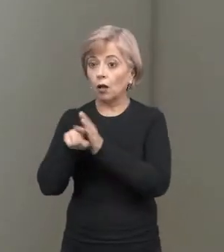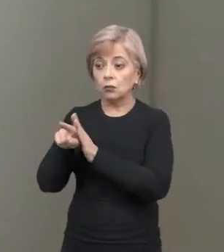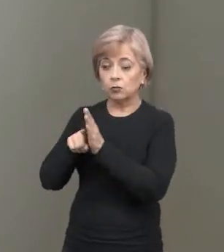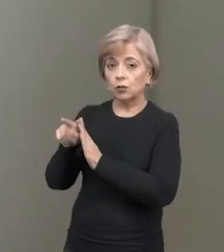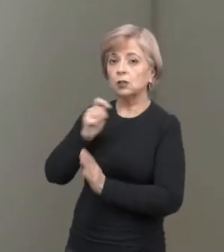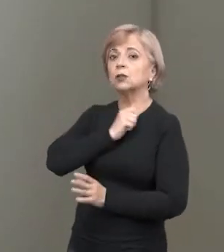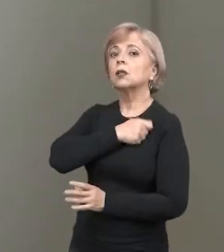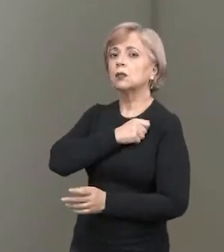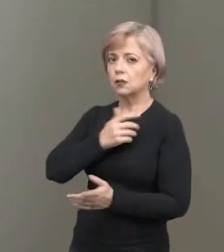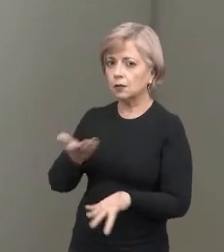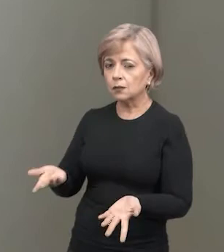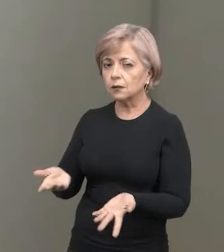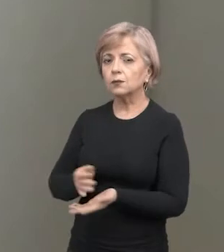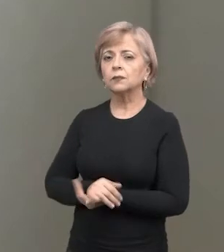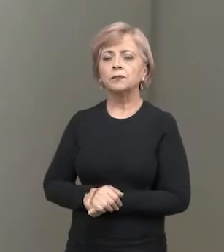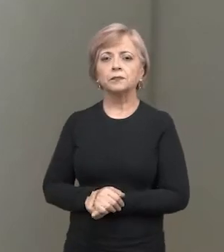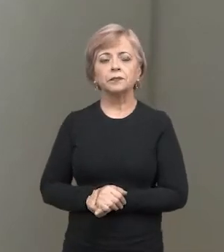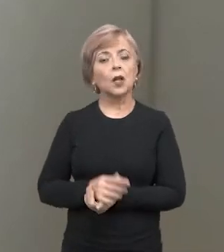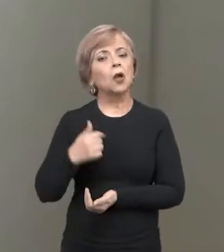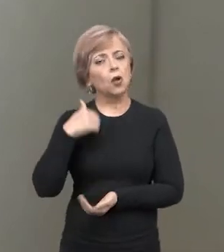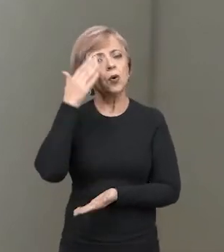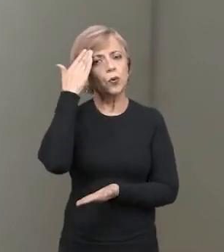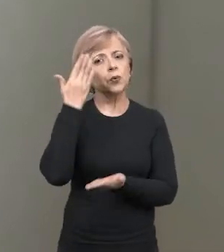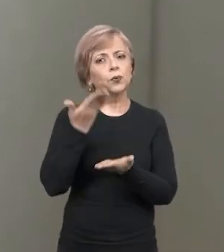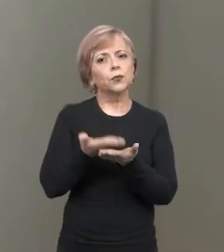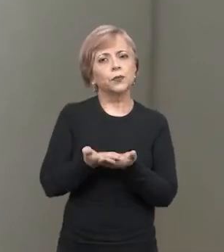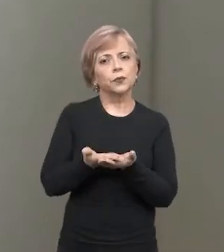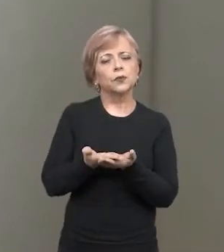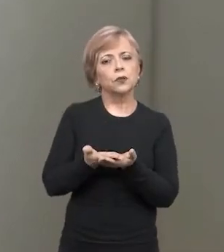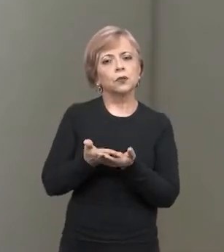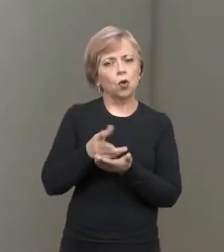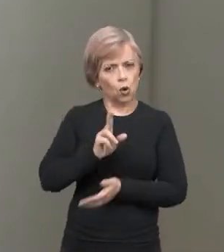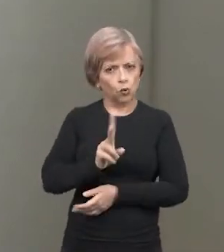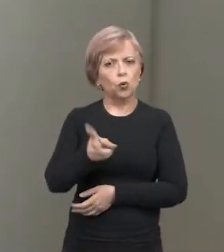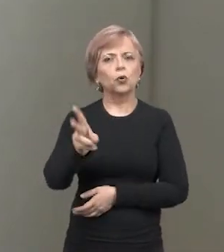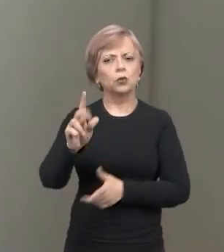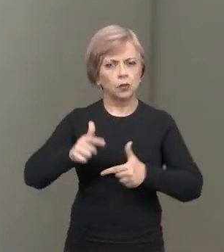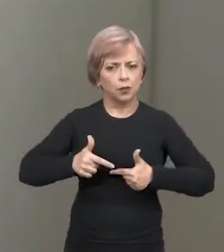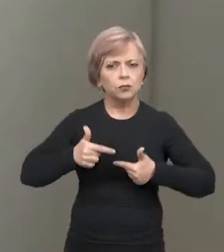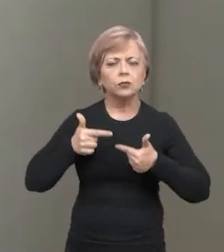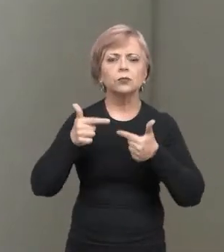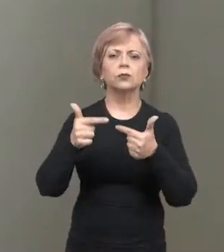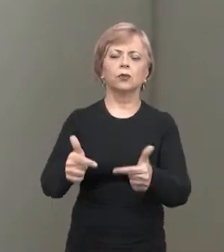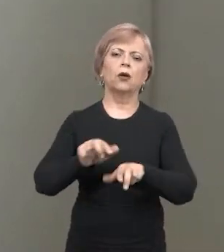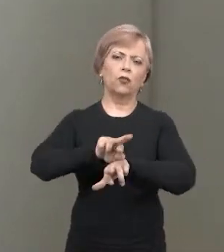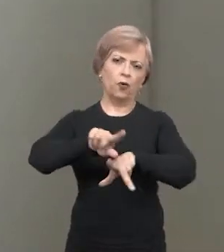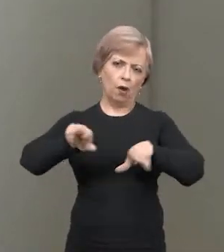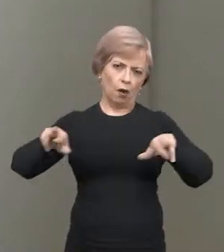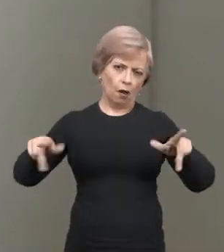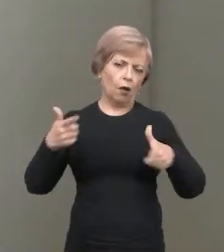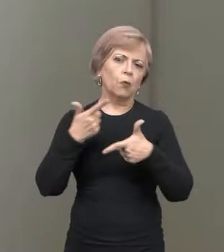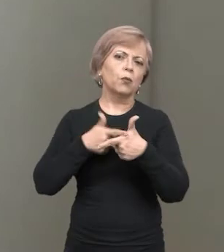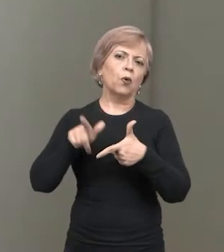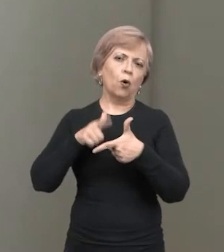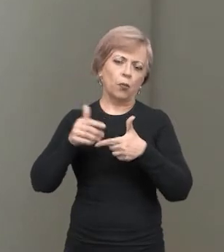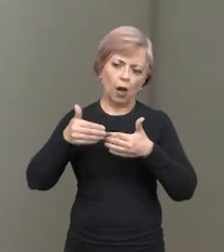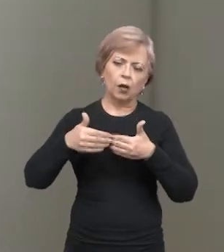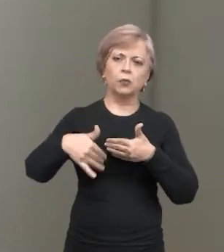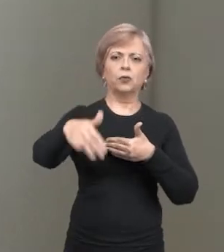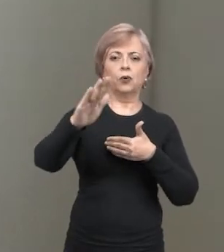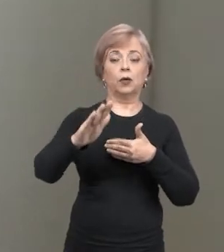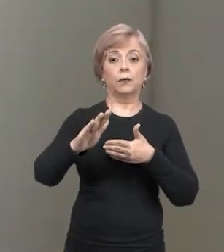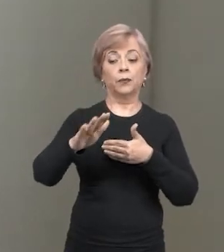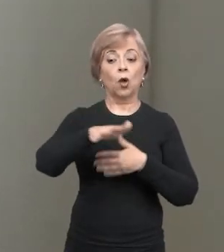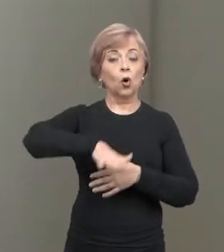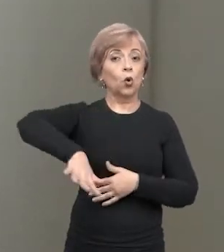enfim. E acredito que continuaremos enfrentando vários tipos de problemas daqui por diante. No